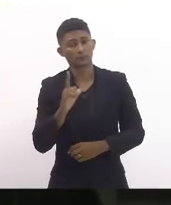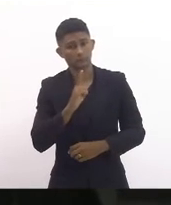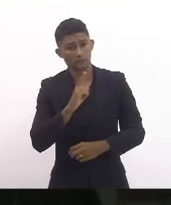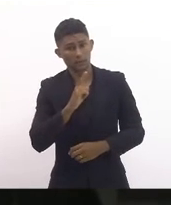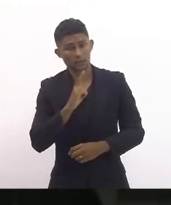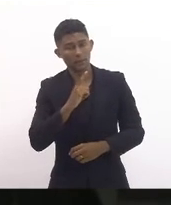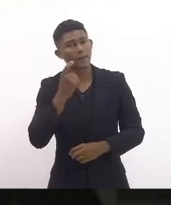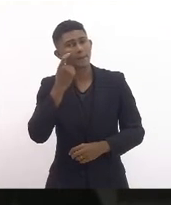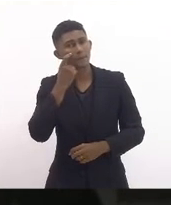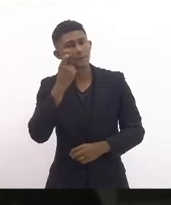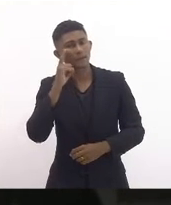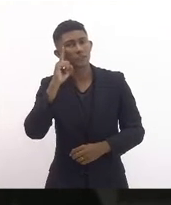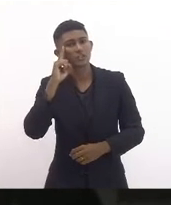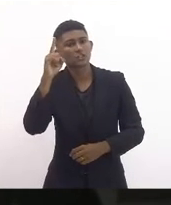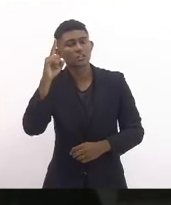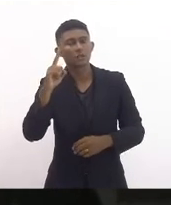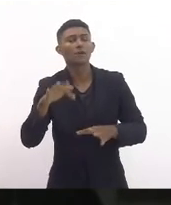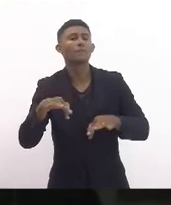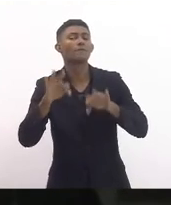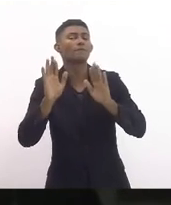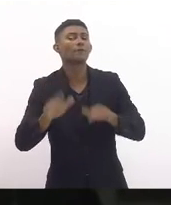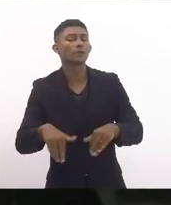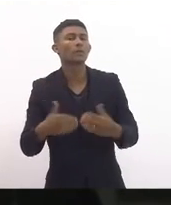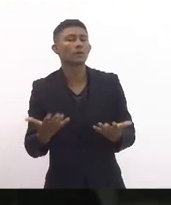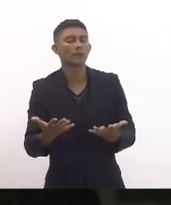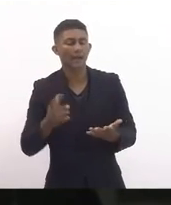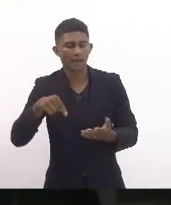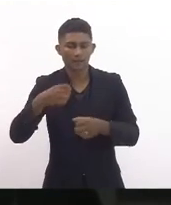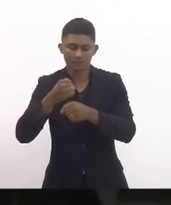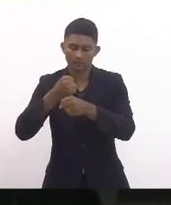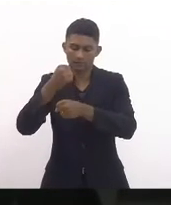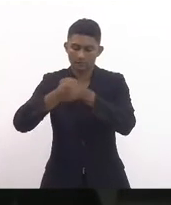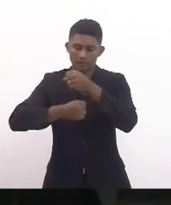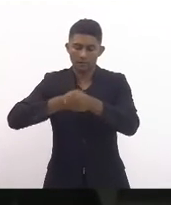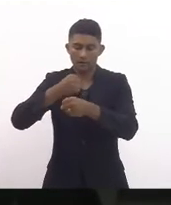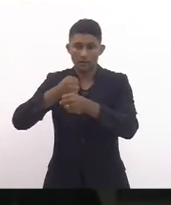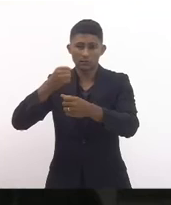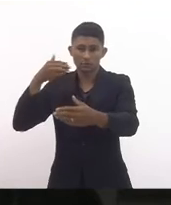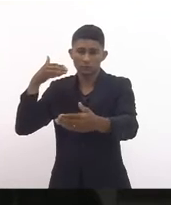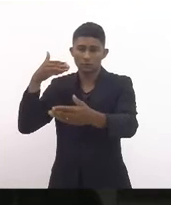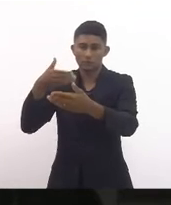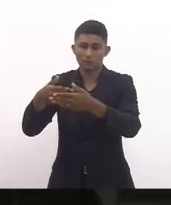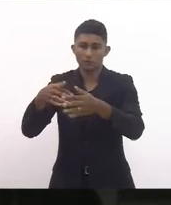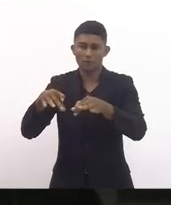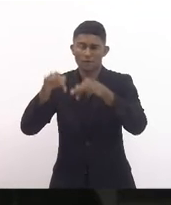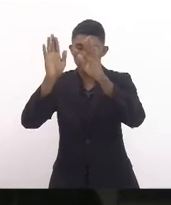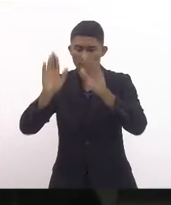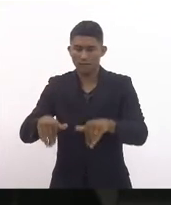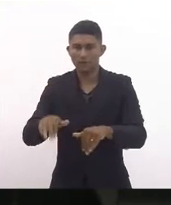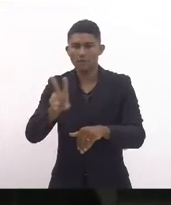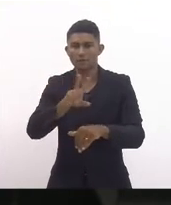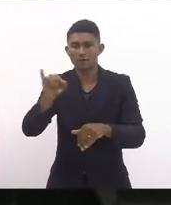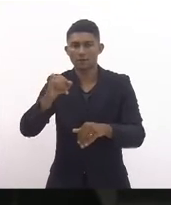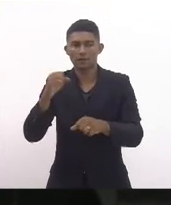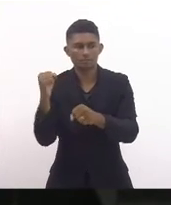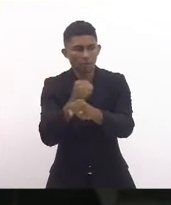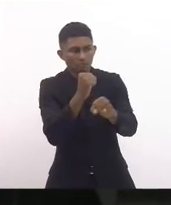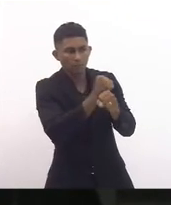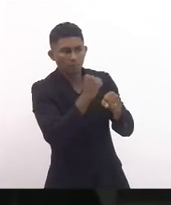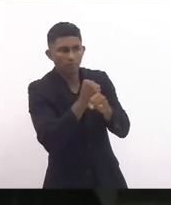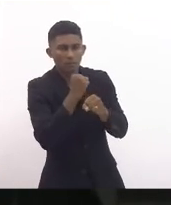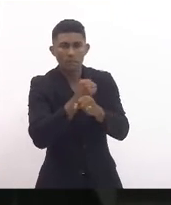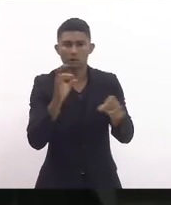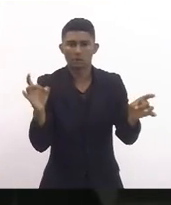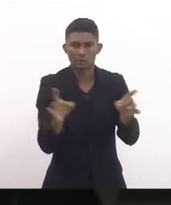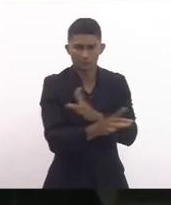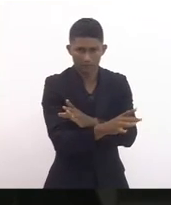desses trabalhos é até o final do ano contratado pela Assembleia com esse